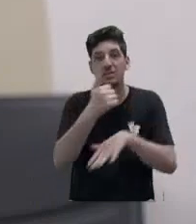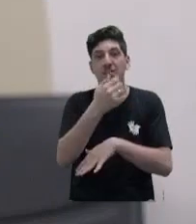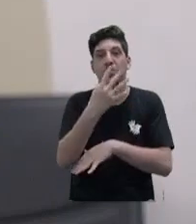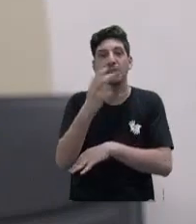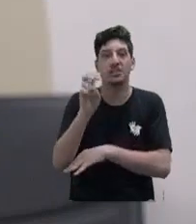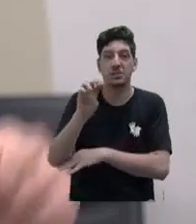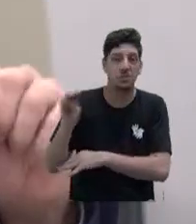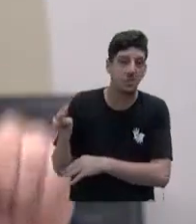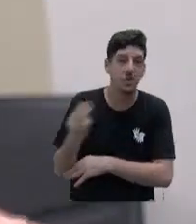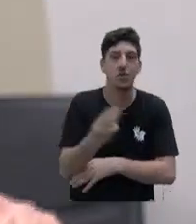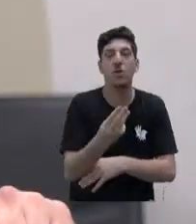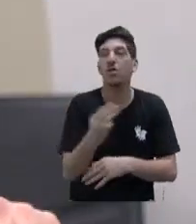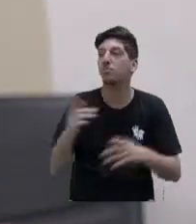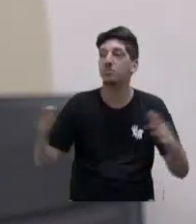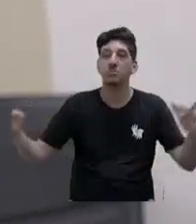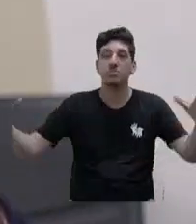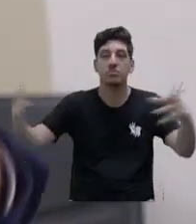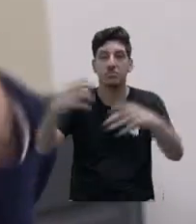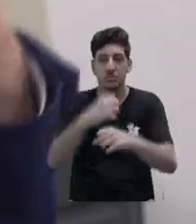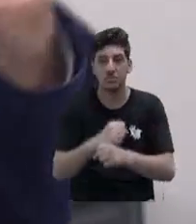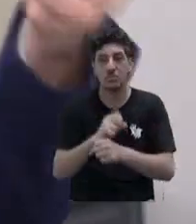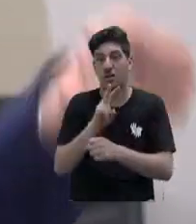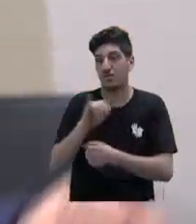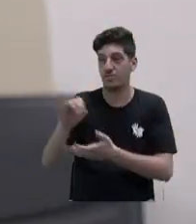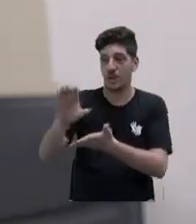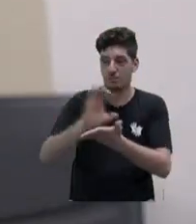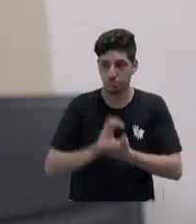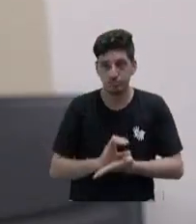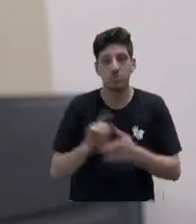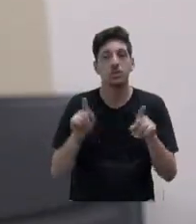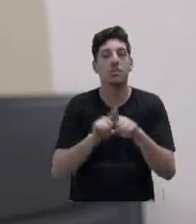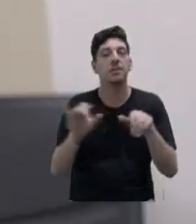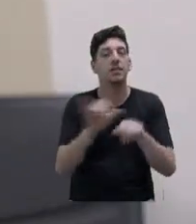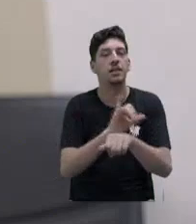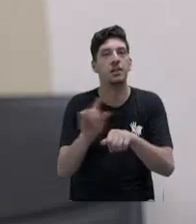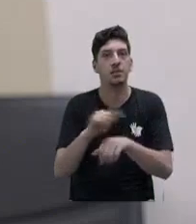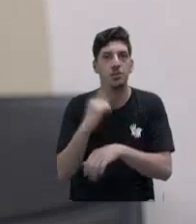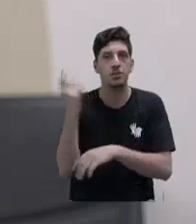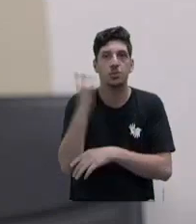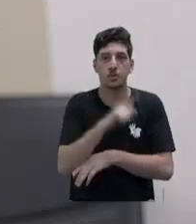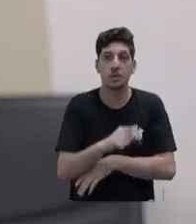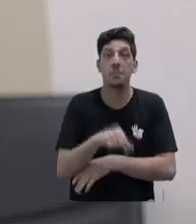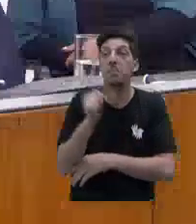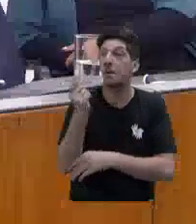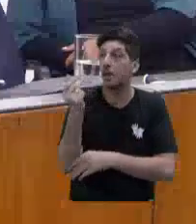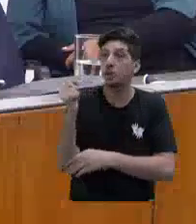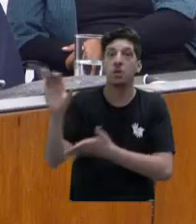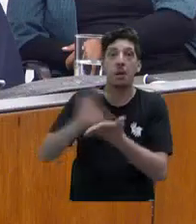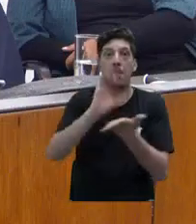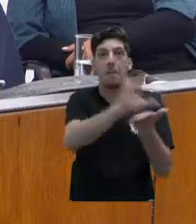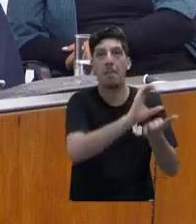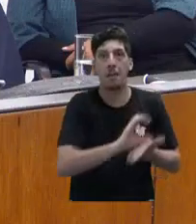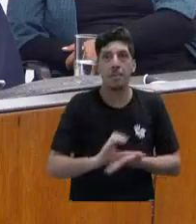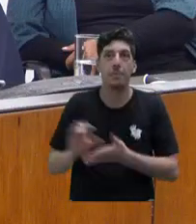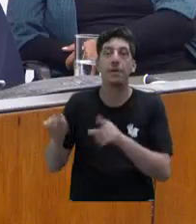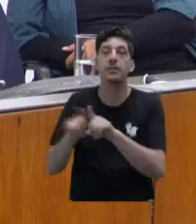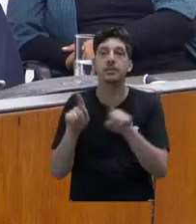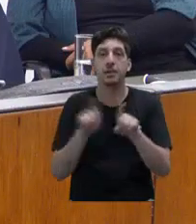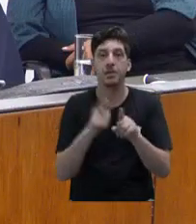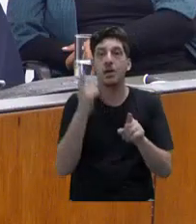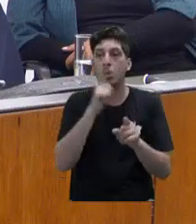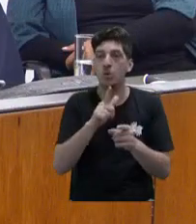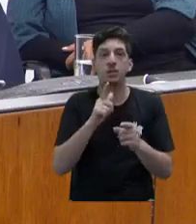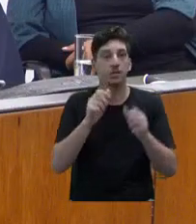serão captados, e eu acho que aí é outro mecanismo que a gente pode fazer com que venha mais recursos, né, para que possa